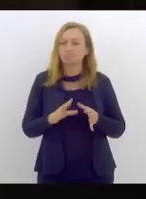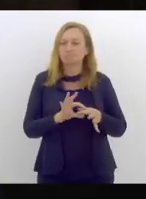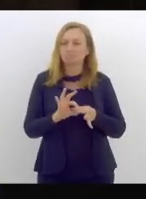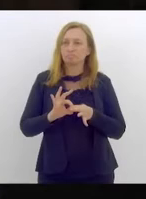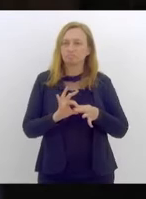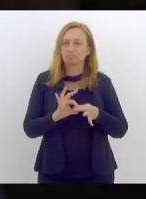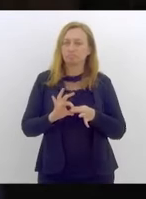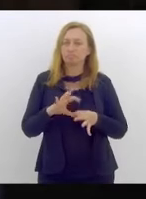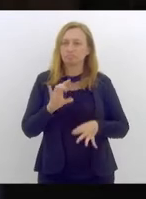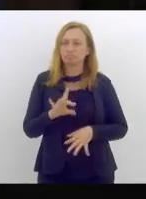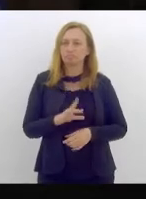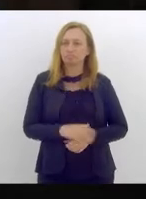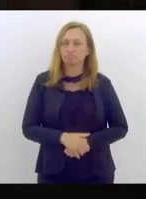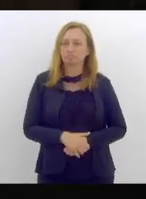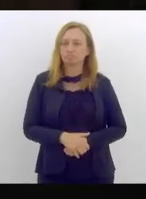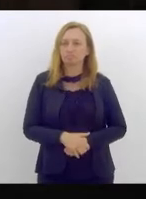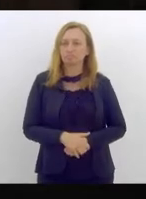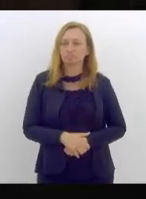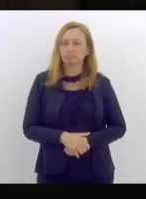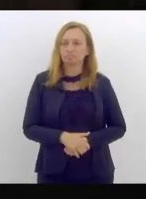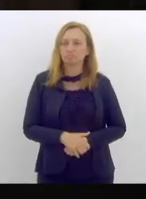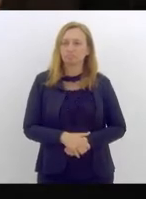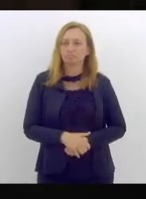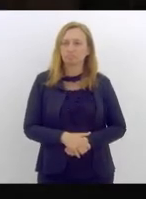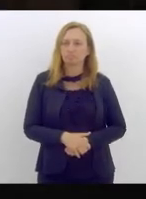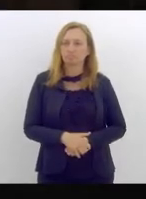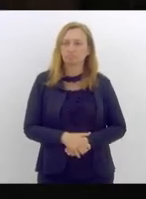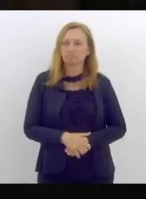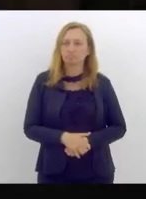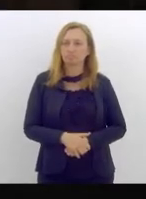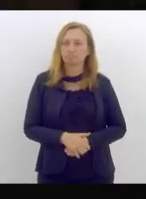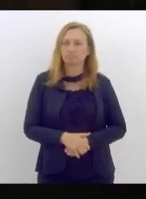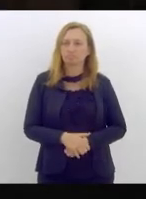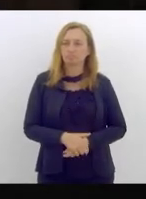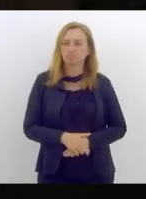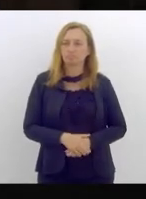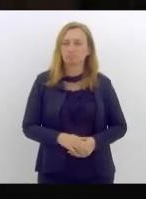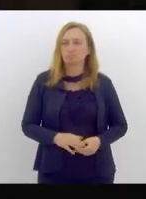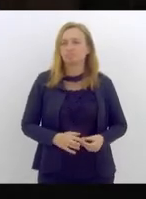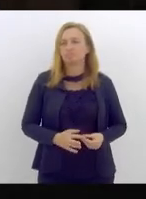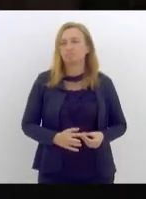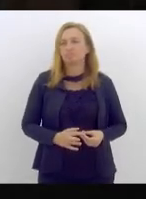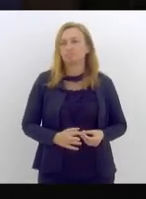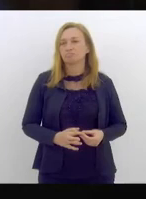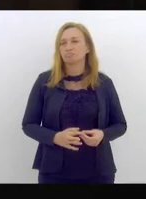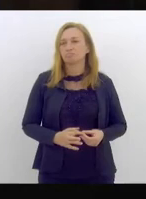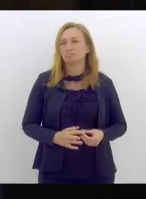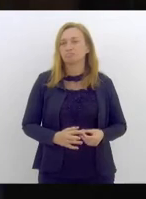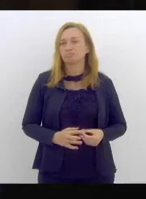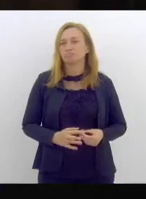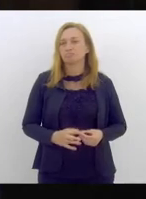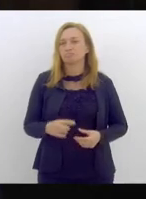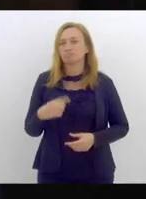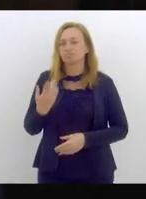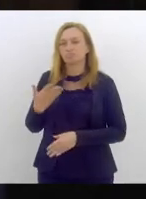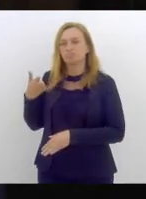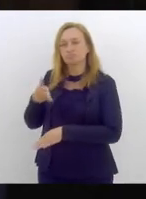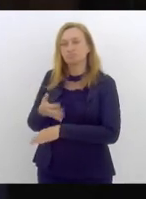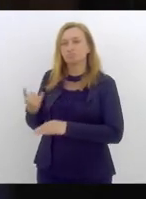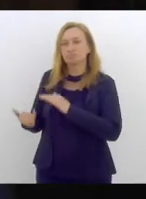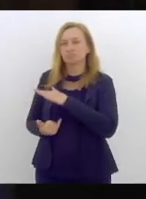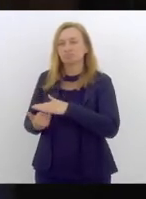só basta dizer o seguinte nós nós entravamos no instituto